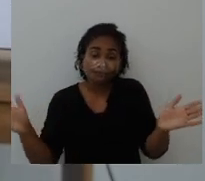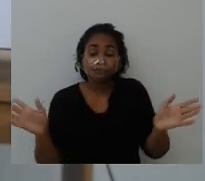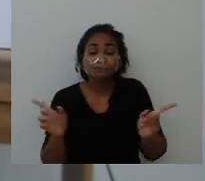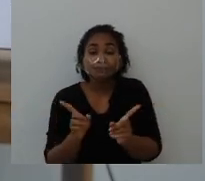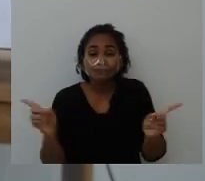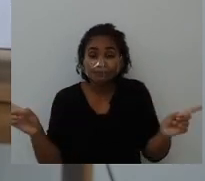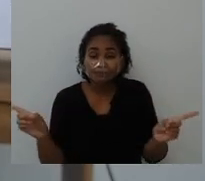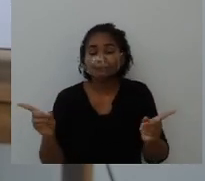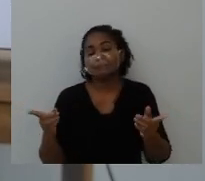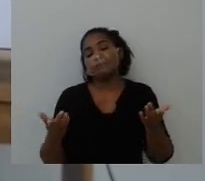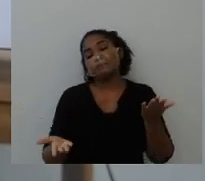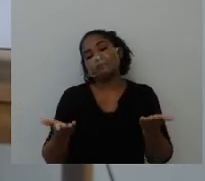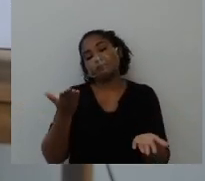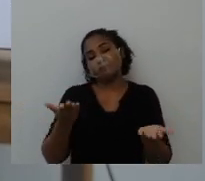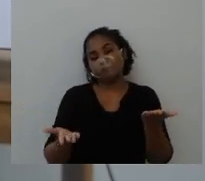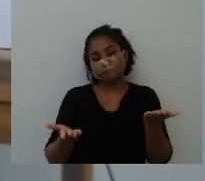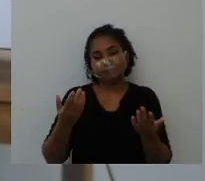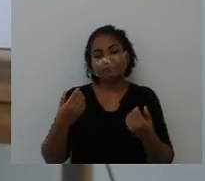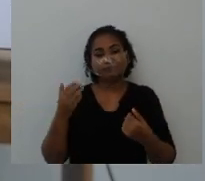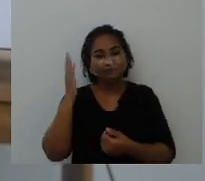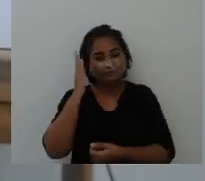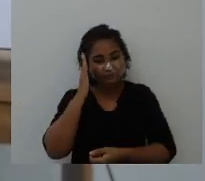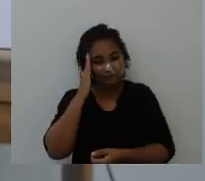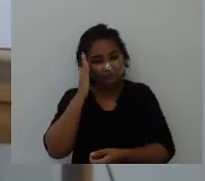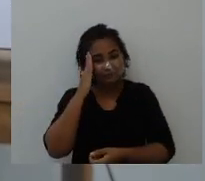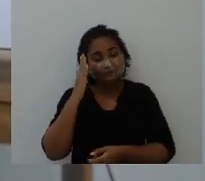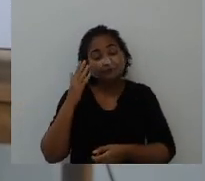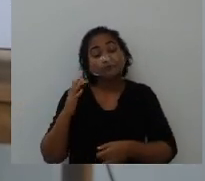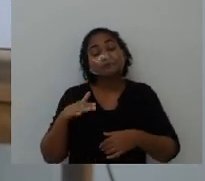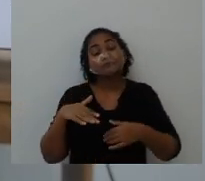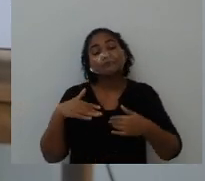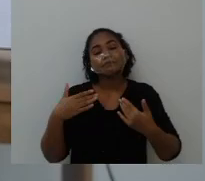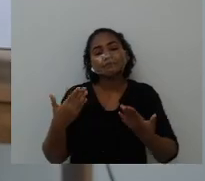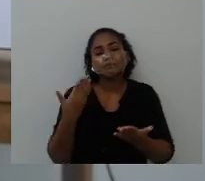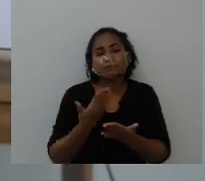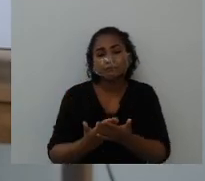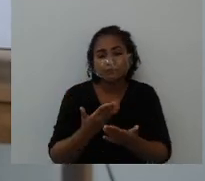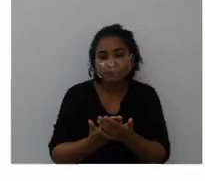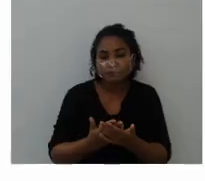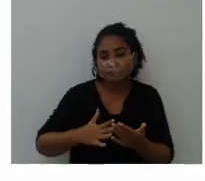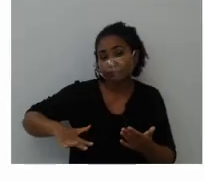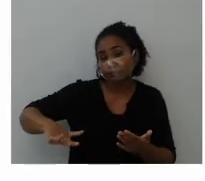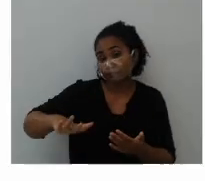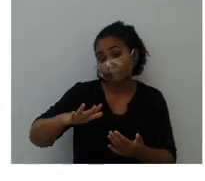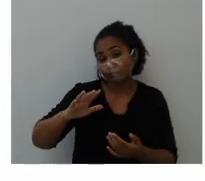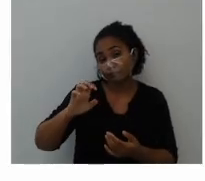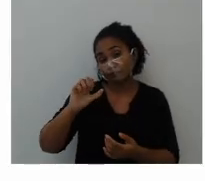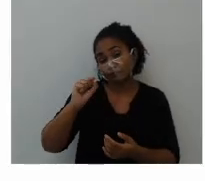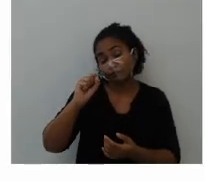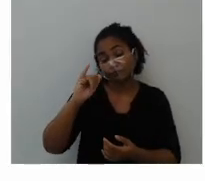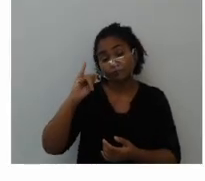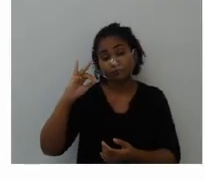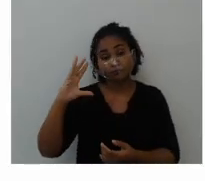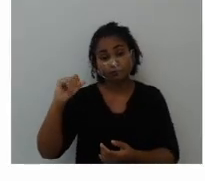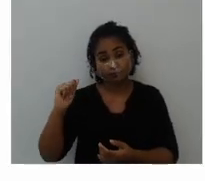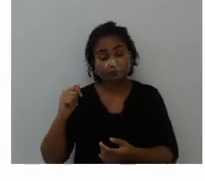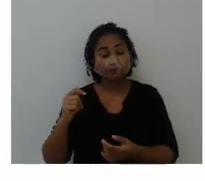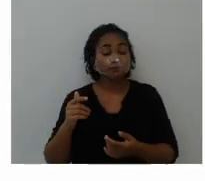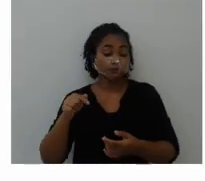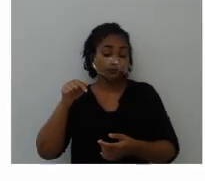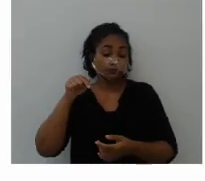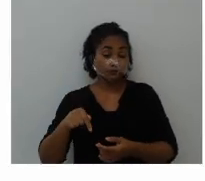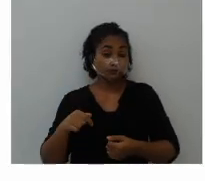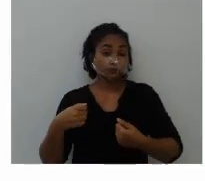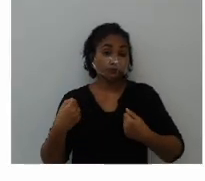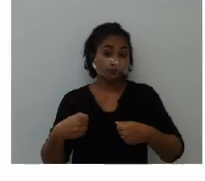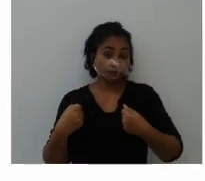daí. E é isso que a gente fala do equilíbrio. Então quando a gente estuda a estática de um ponto material, que é nossa aula de hoje, você